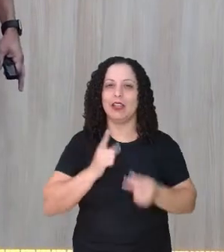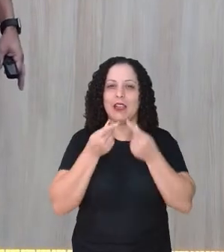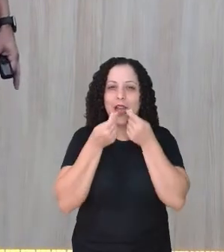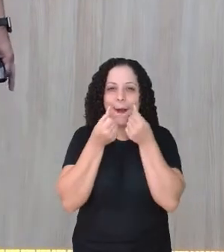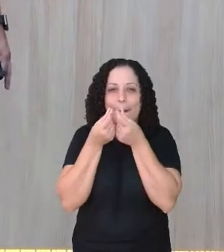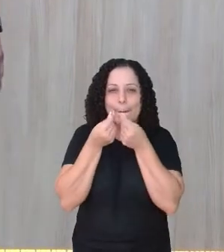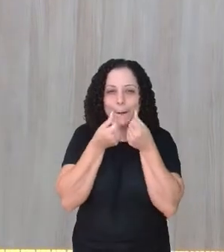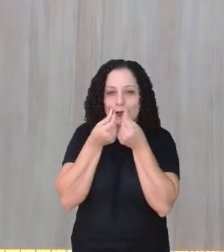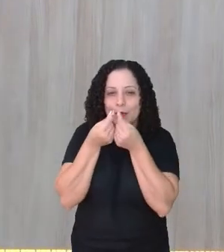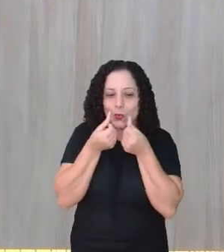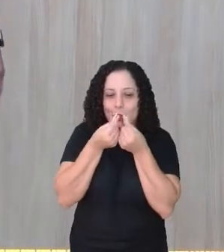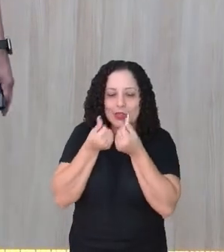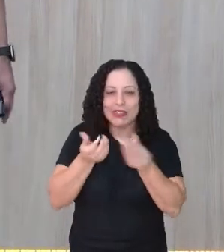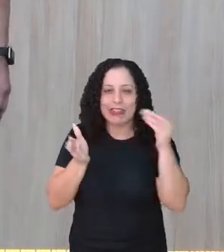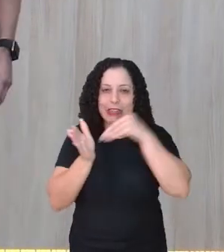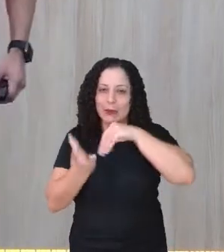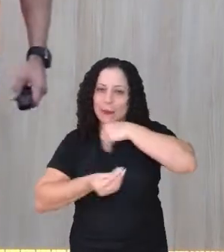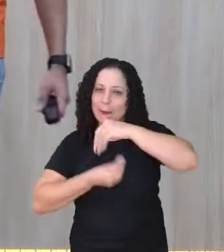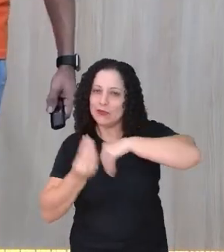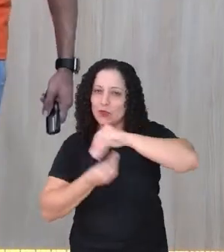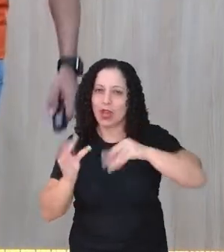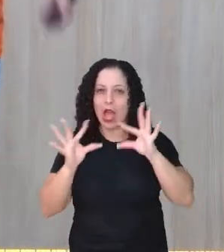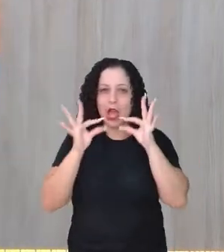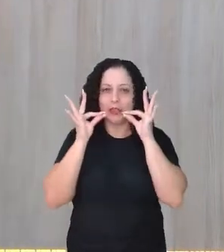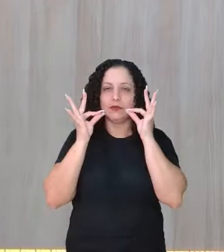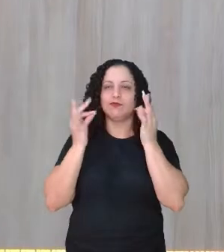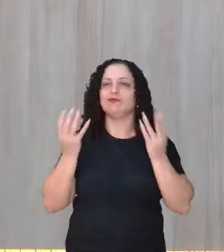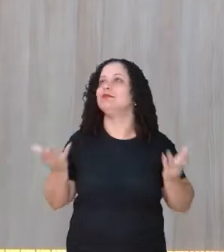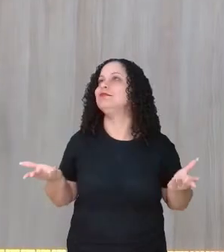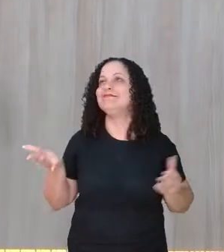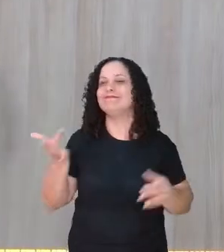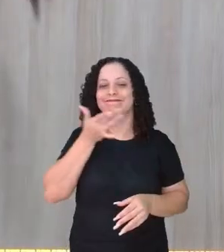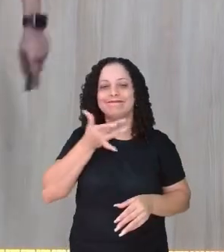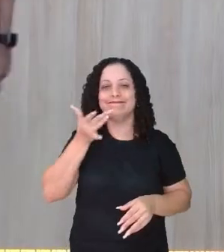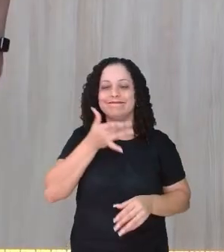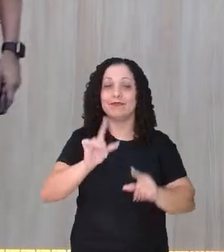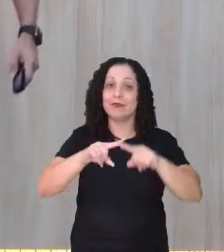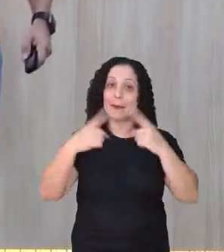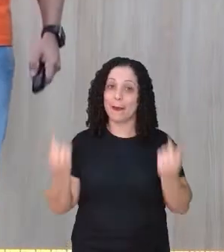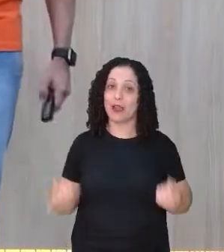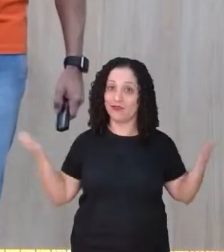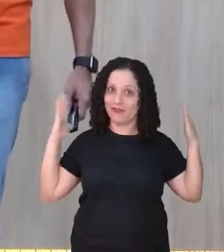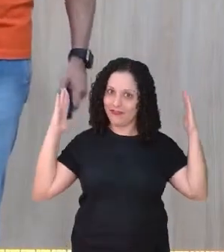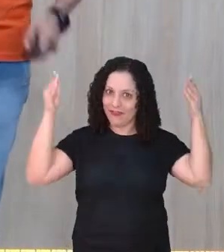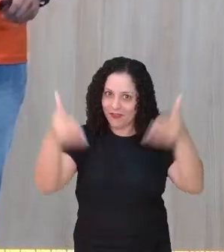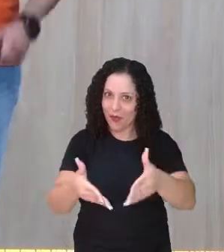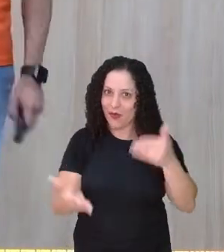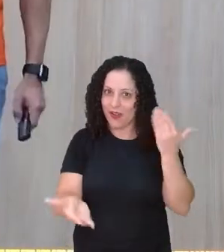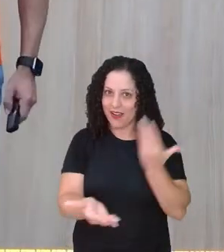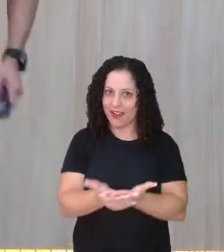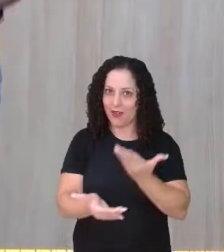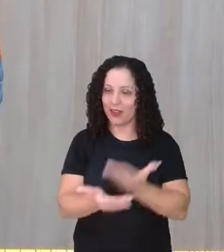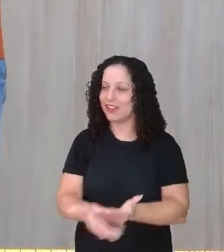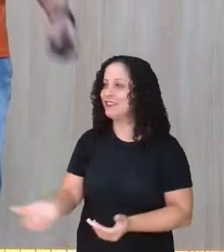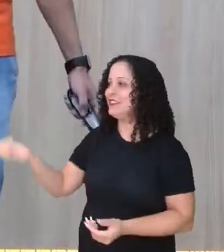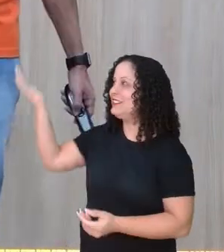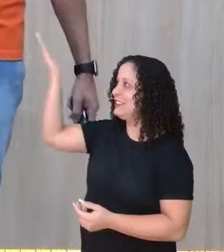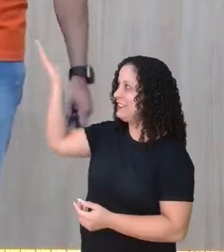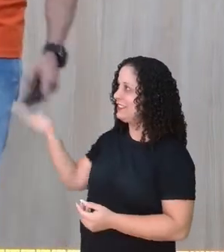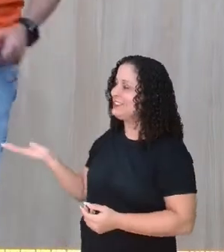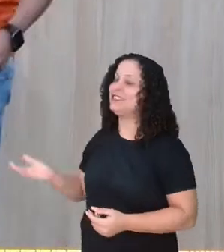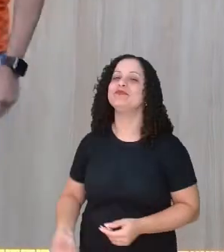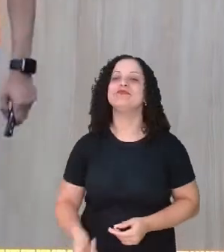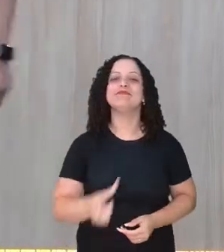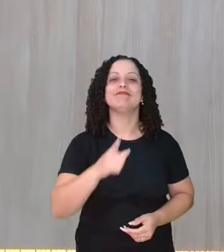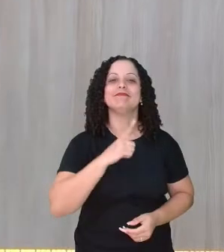de castanha. Aí eu me acabo. Mas, voltando para o exemplo, você pode notar